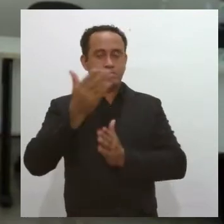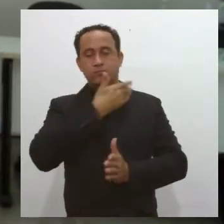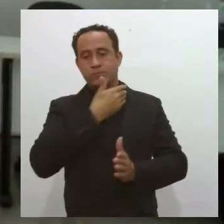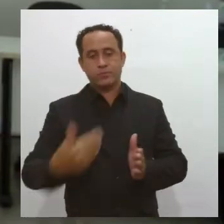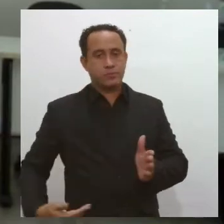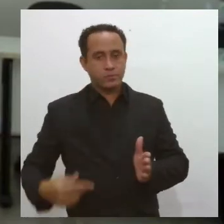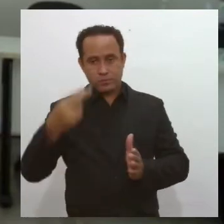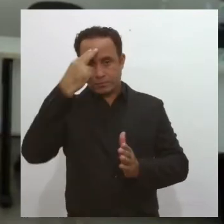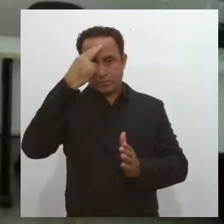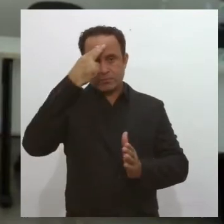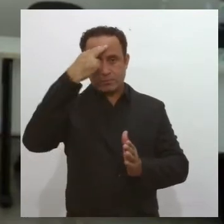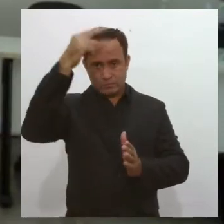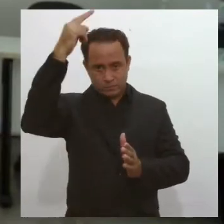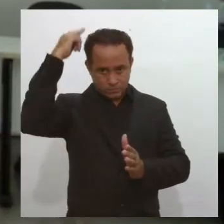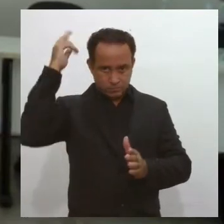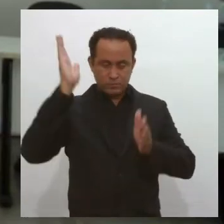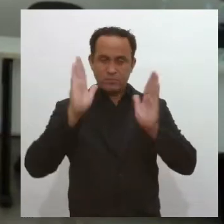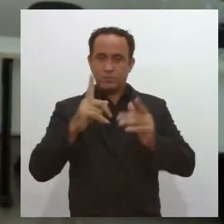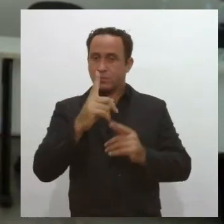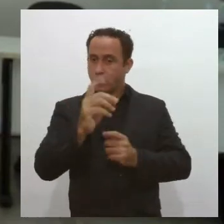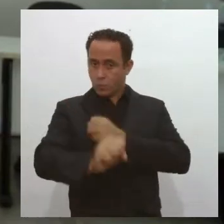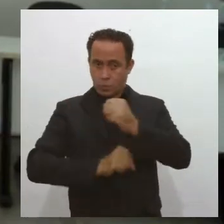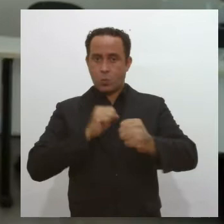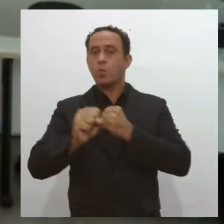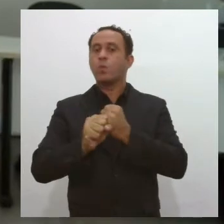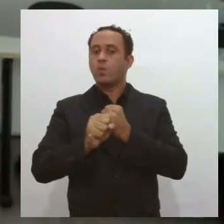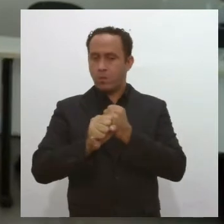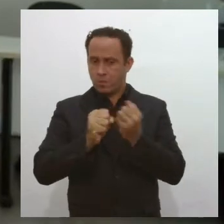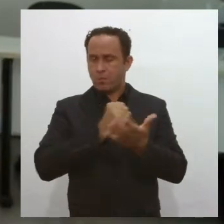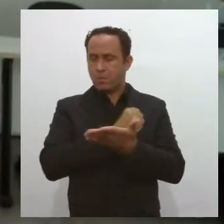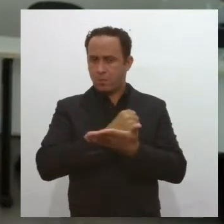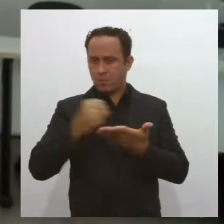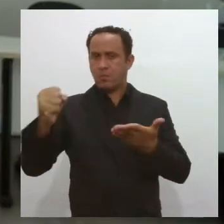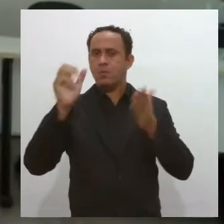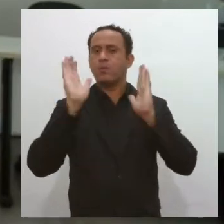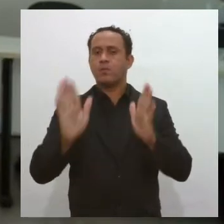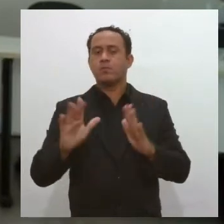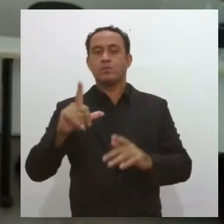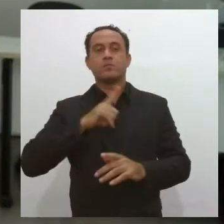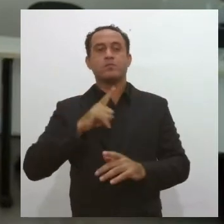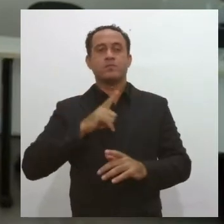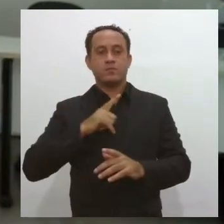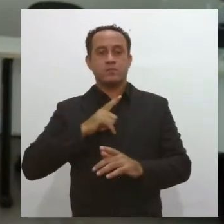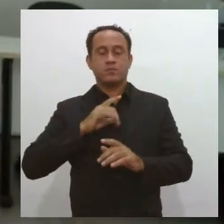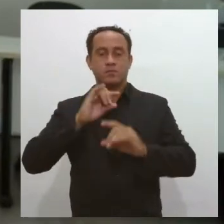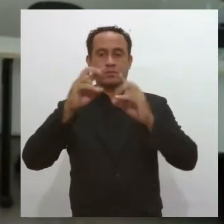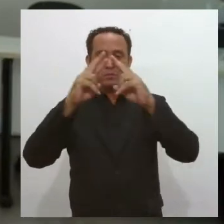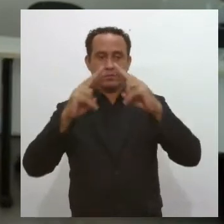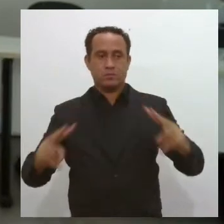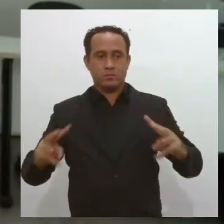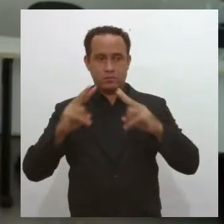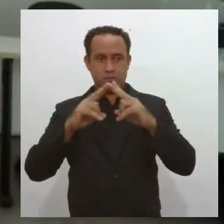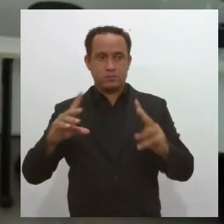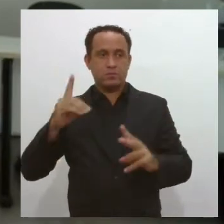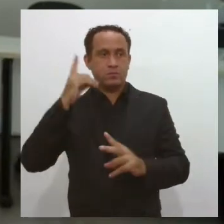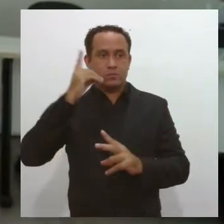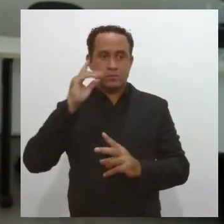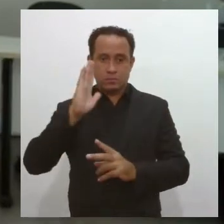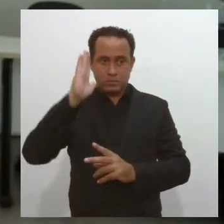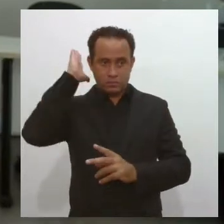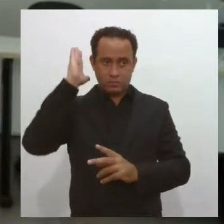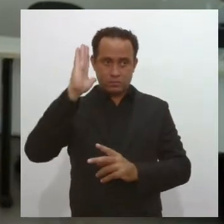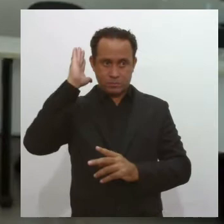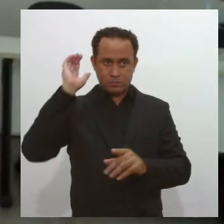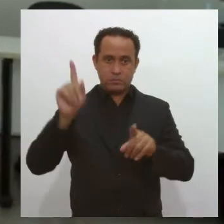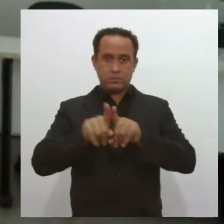Sergipe, Belivaldo Chagas, e já tem um ano que é validado em Sergipe. Então haverá aí um evento online feito pelo deputado Irã e o vereador